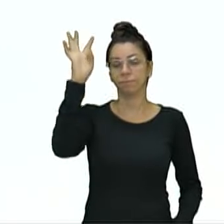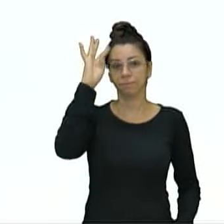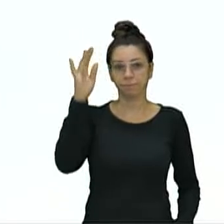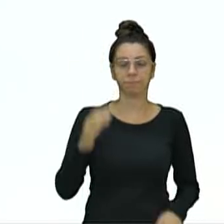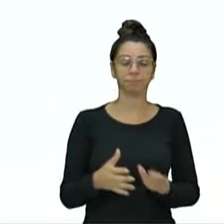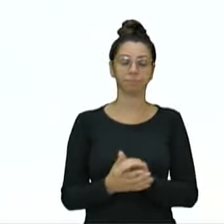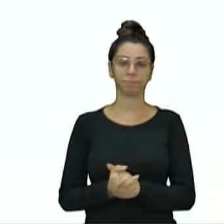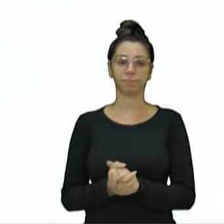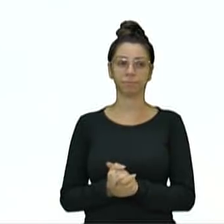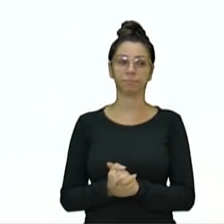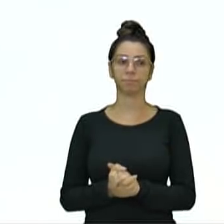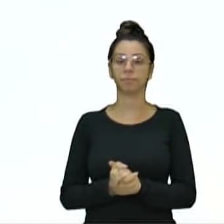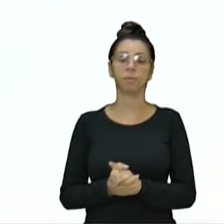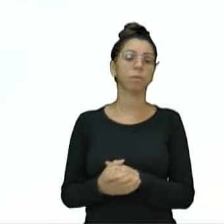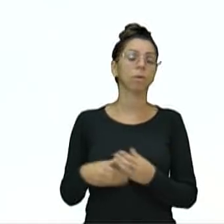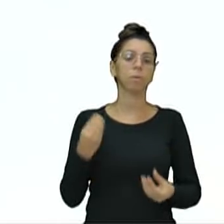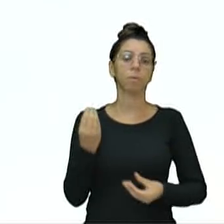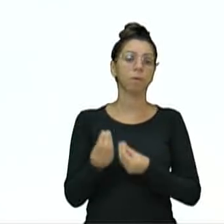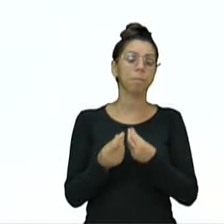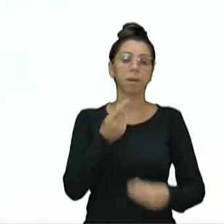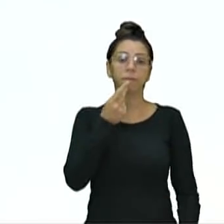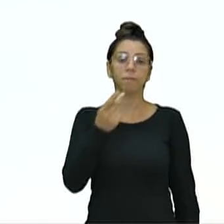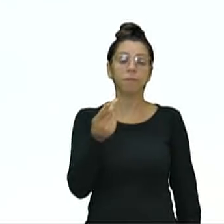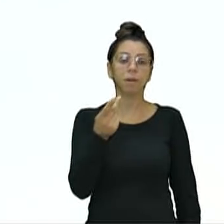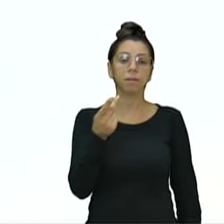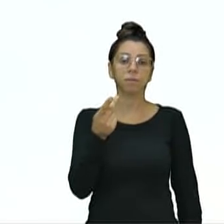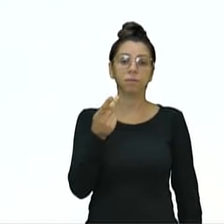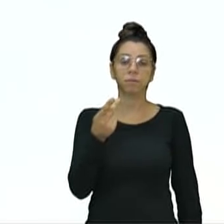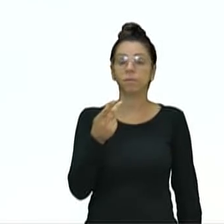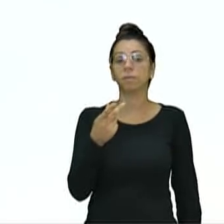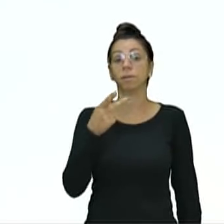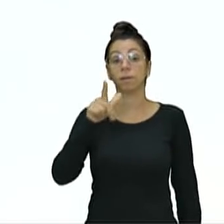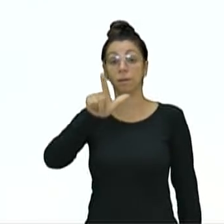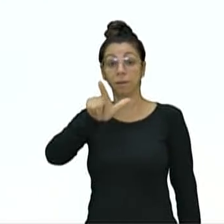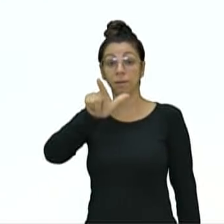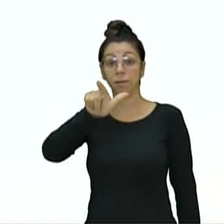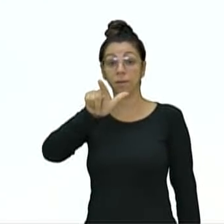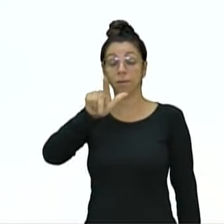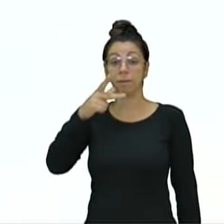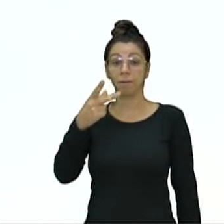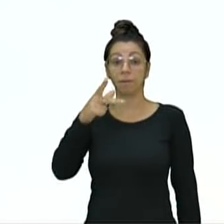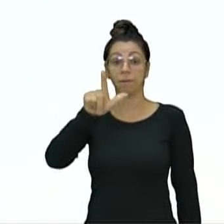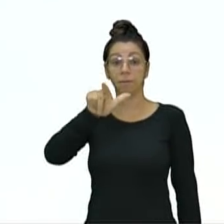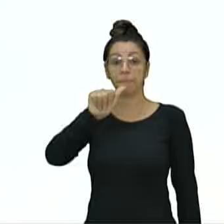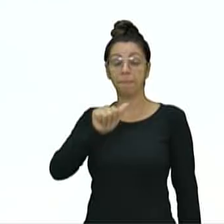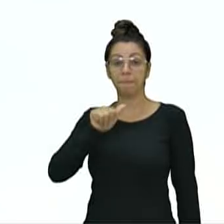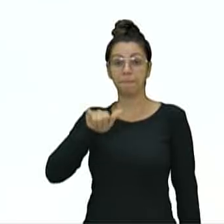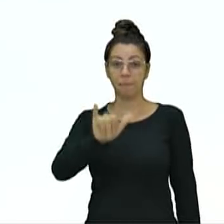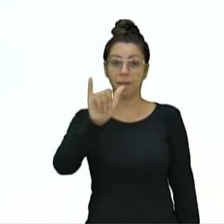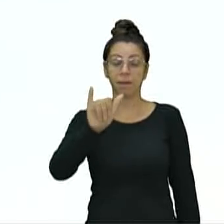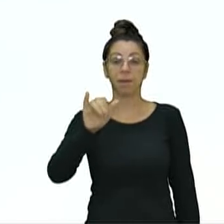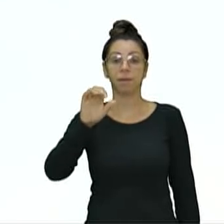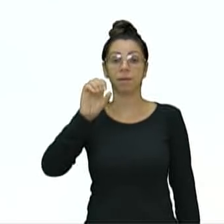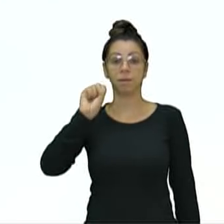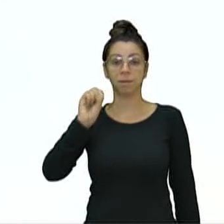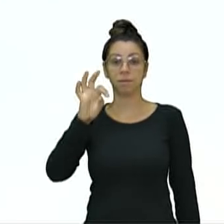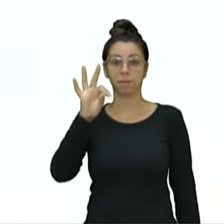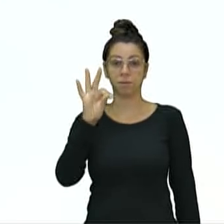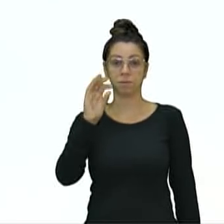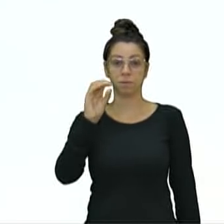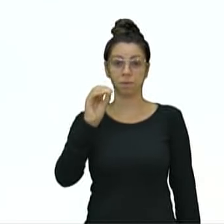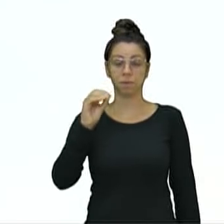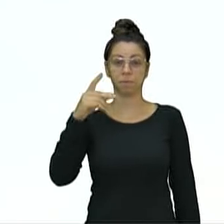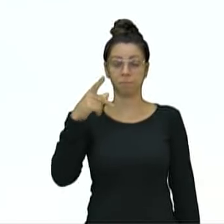Temos também, e como que a gente fala isso em inglês, né? Play, stop, tá? É jogar, stop. Nós temos ali o